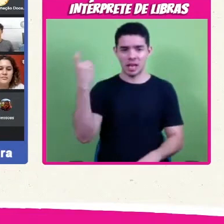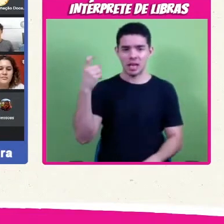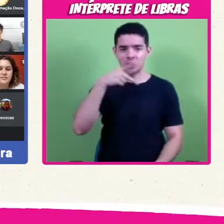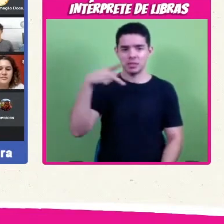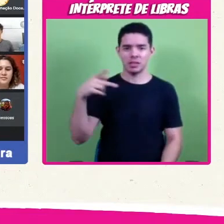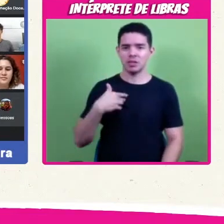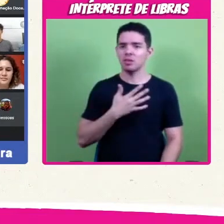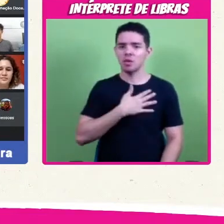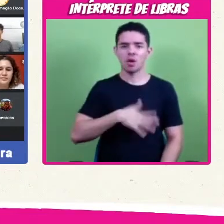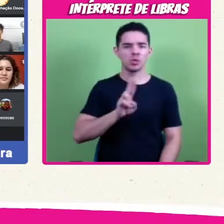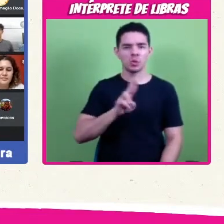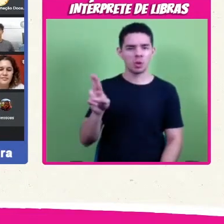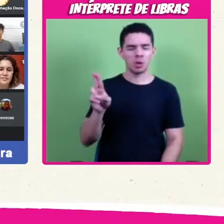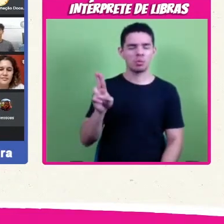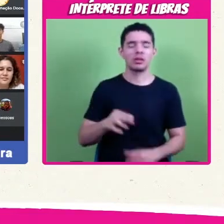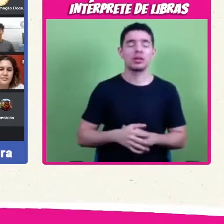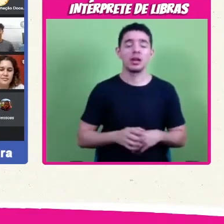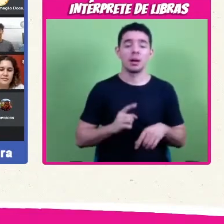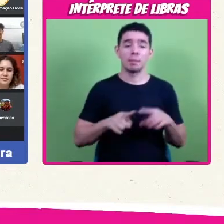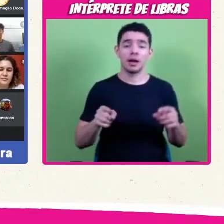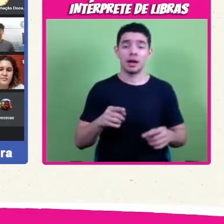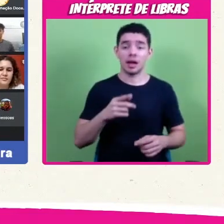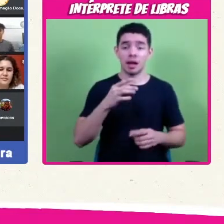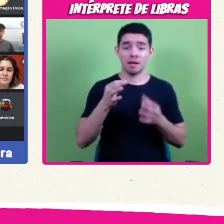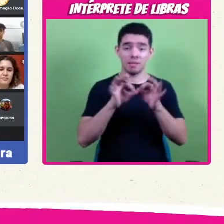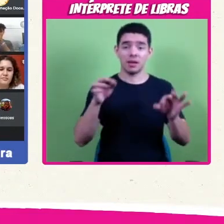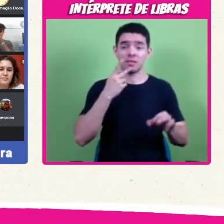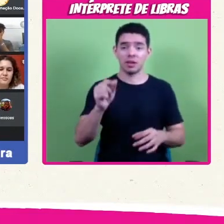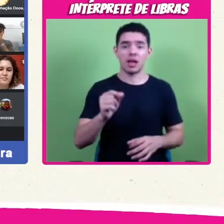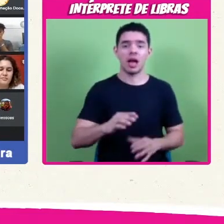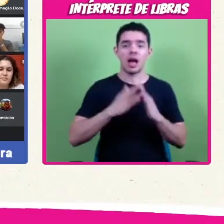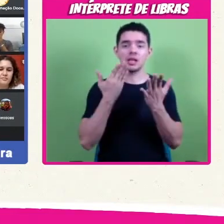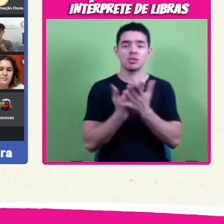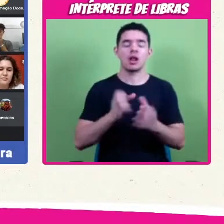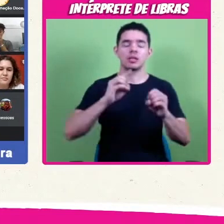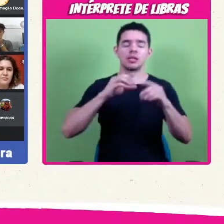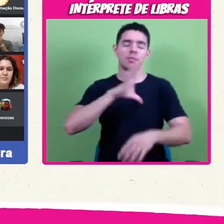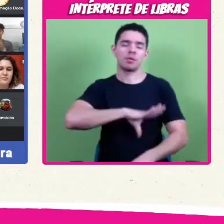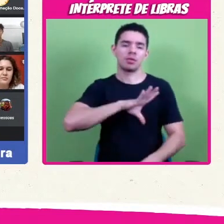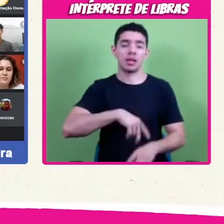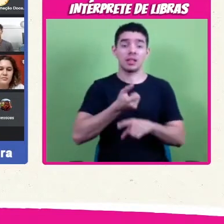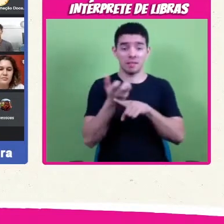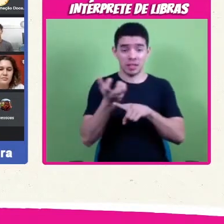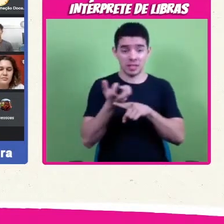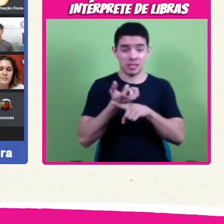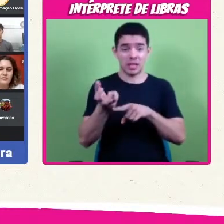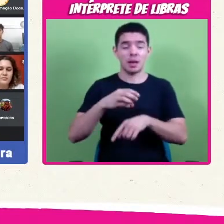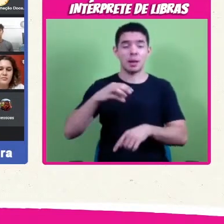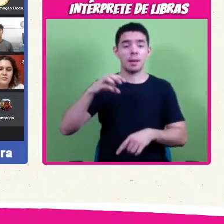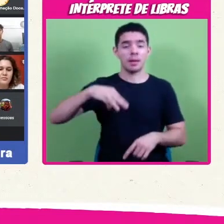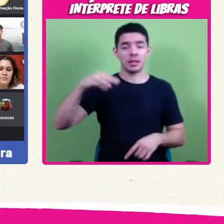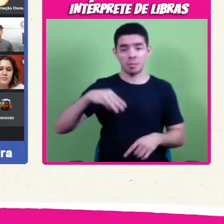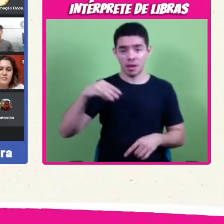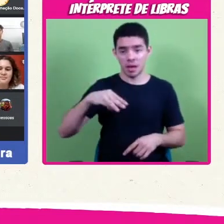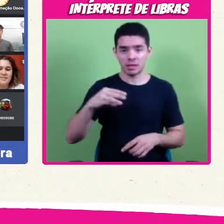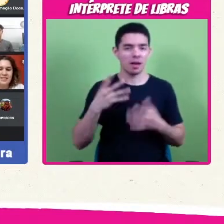criatura, que ele diz assim, a escola é para ensinar português, física, matemática, filosofia, nem filosofia